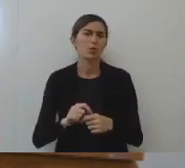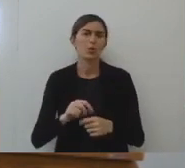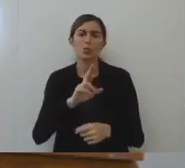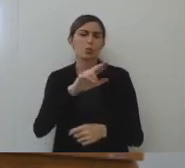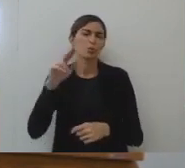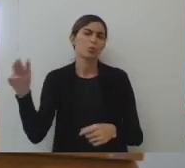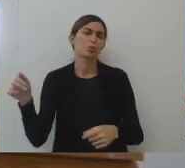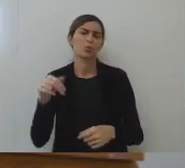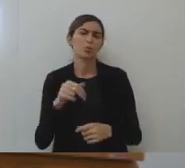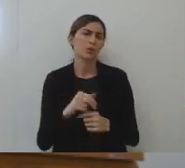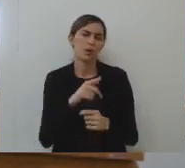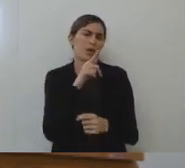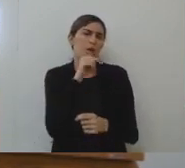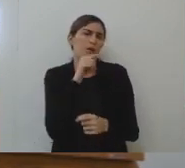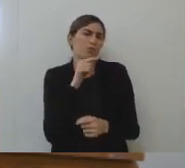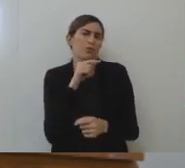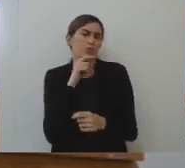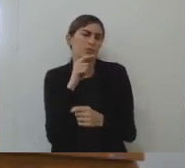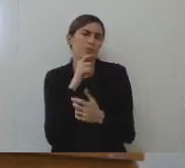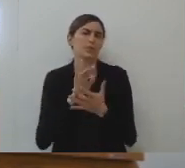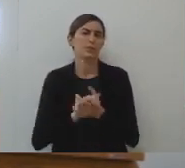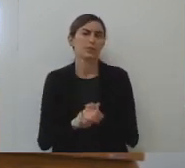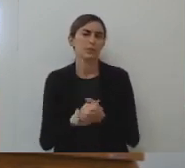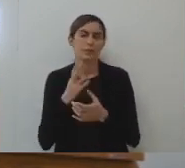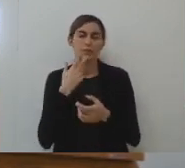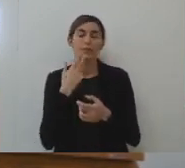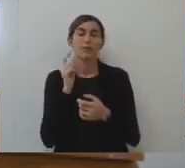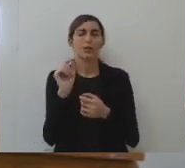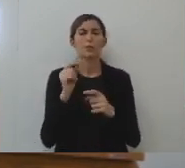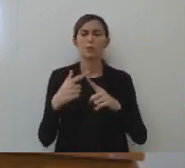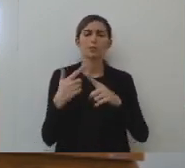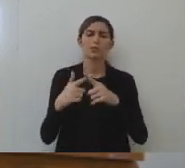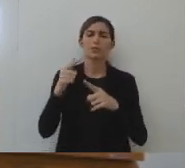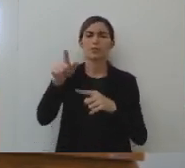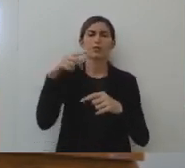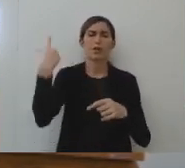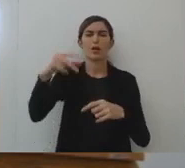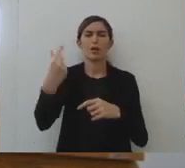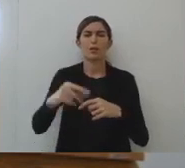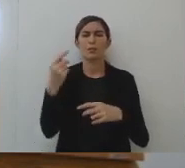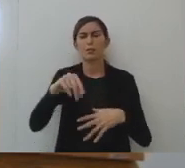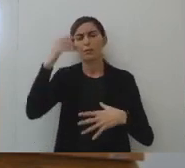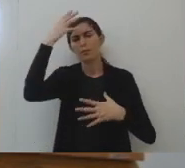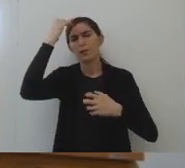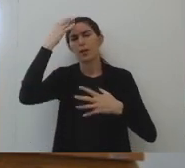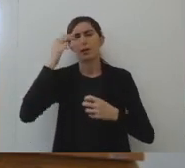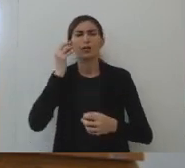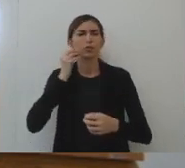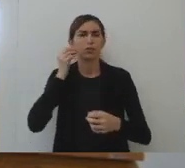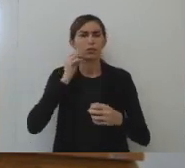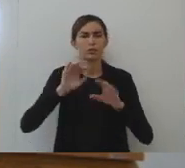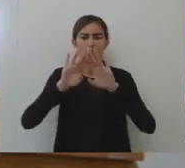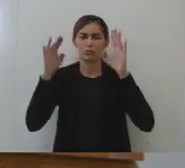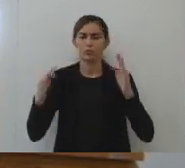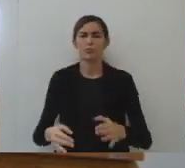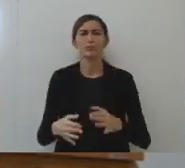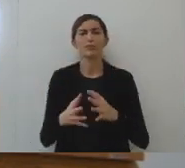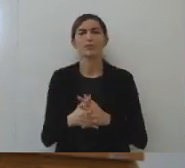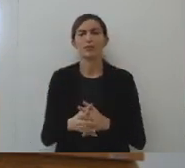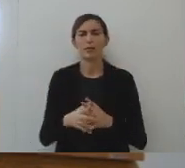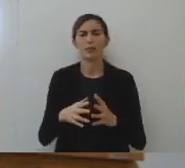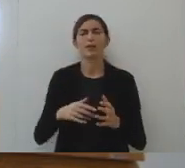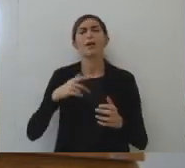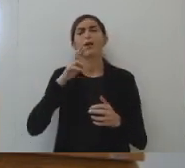nunca tomaram um banho de água fria e dissessem assim: mas por que vocês dão uma surra no macaco que tenta subir a mesa? Eles